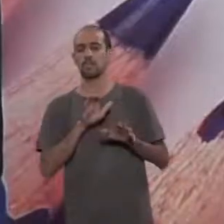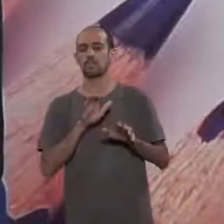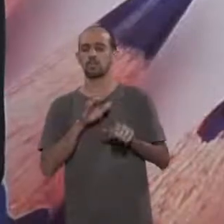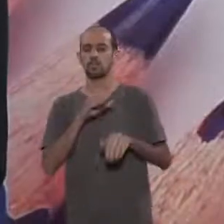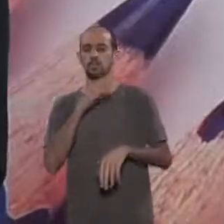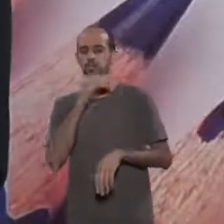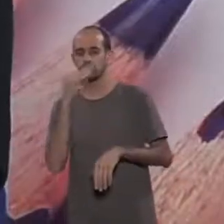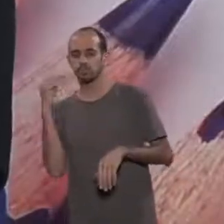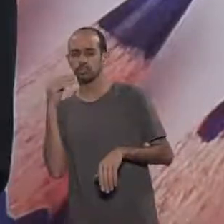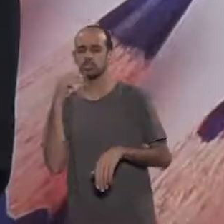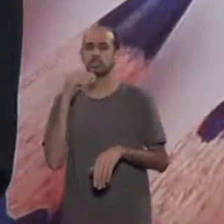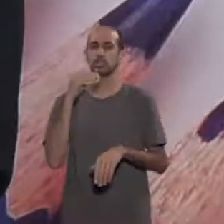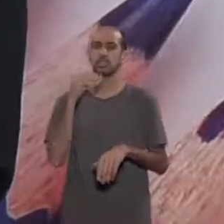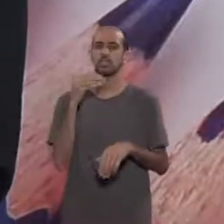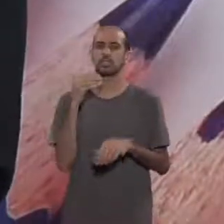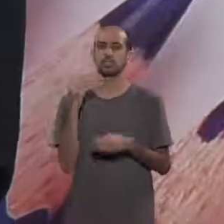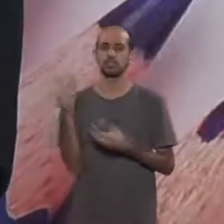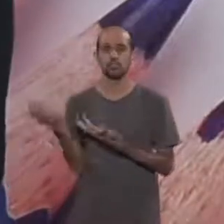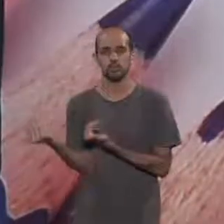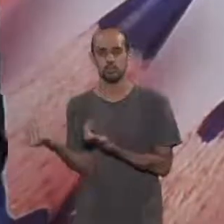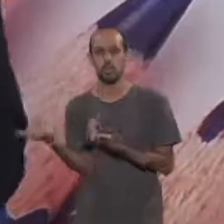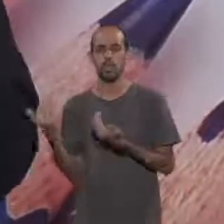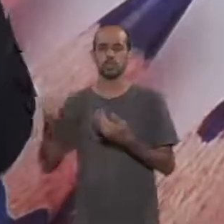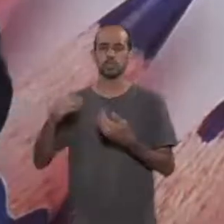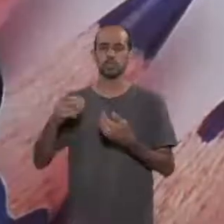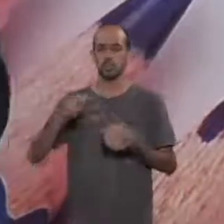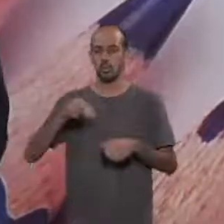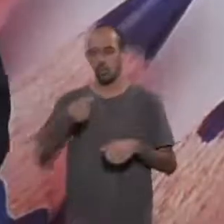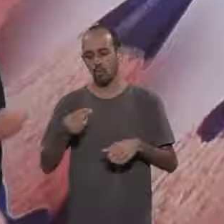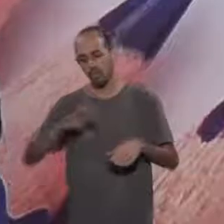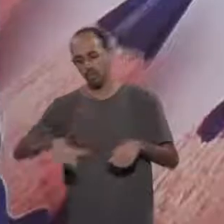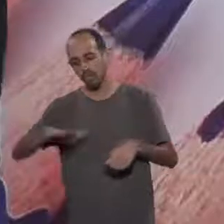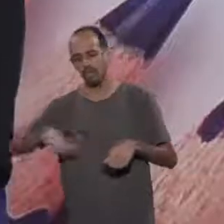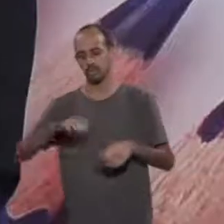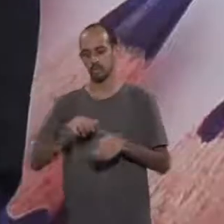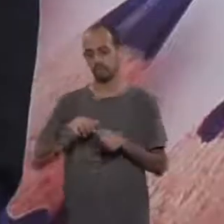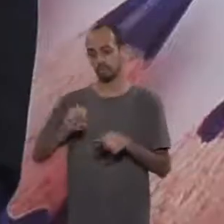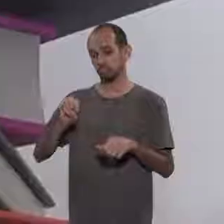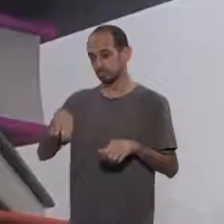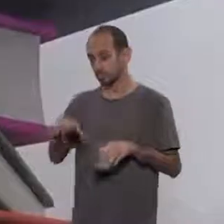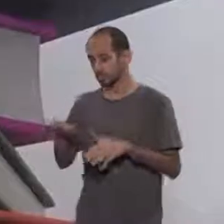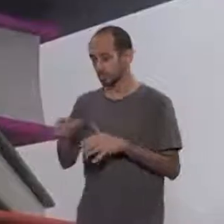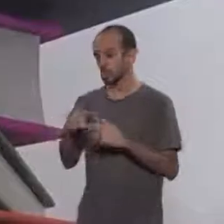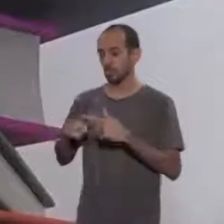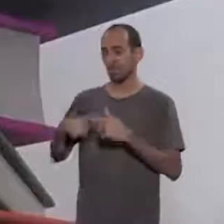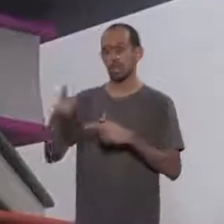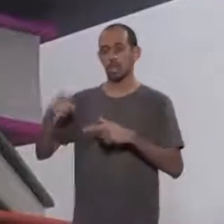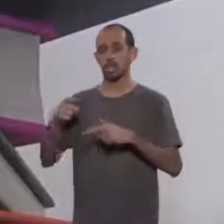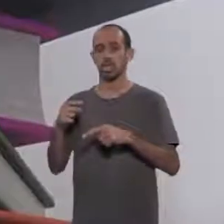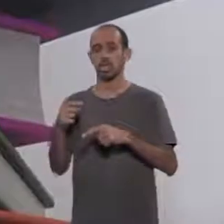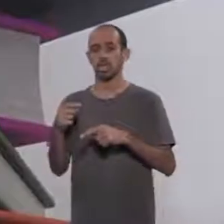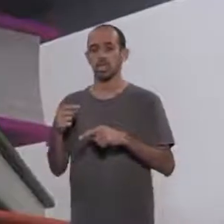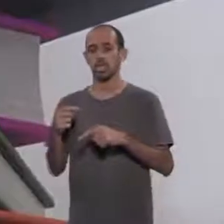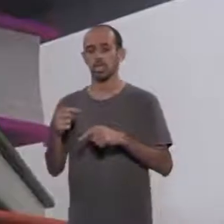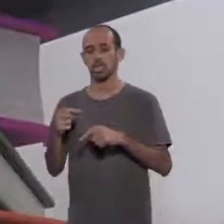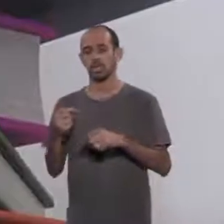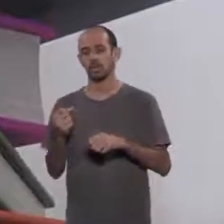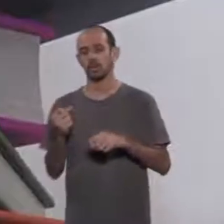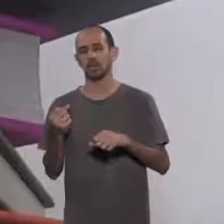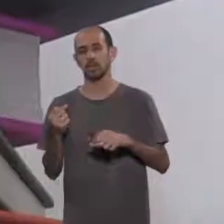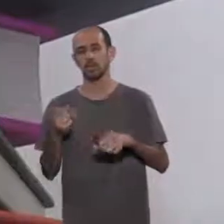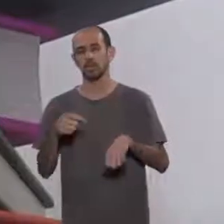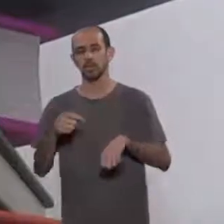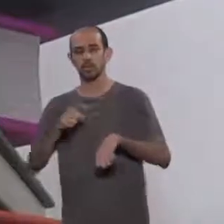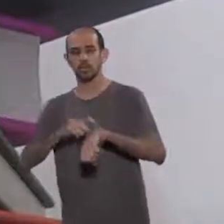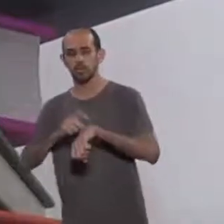mais fácil do que trabalhar com as próprias crianças que, de repente, já vêm de casa, não sei? Sim, porque à medida